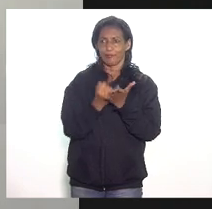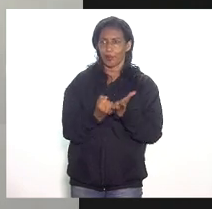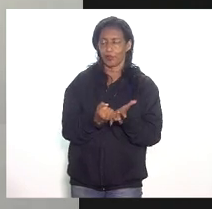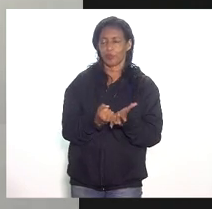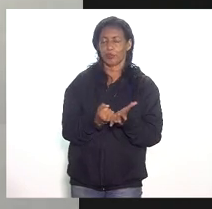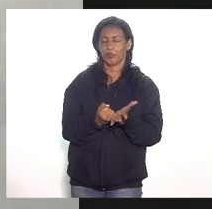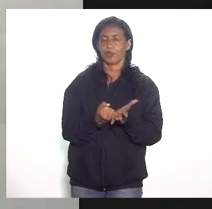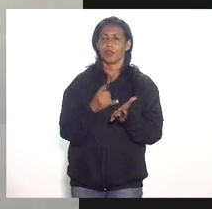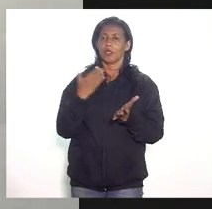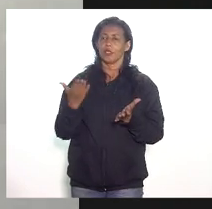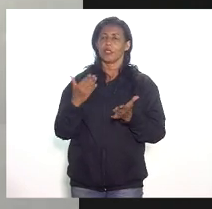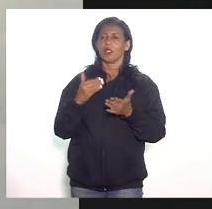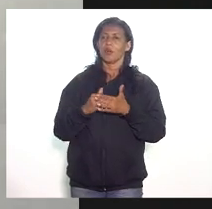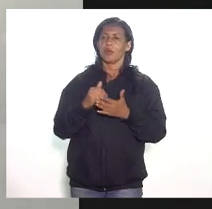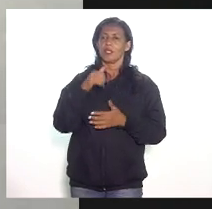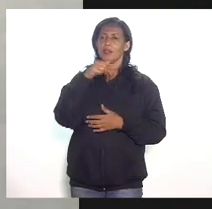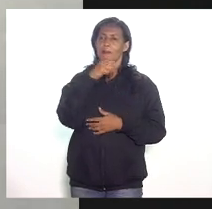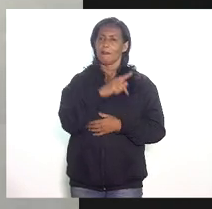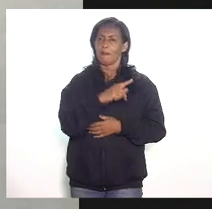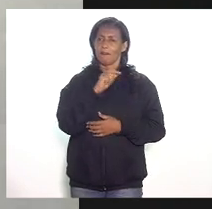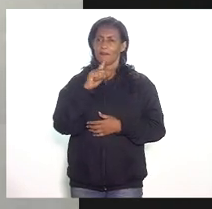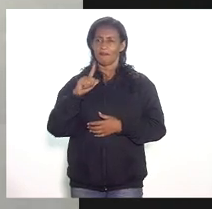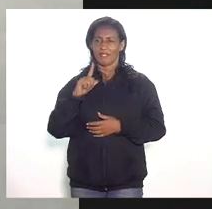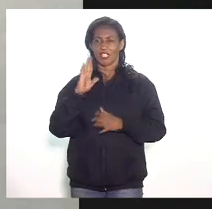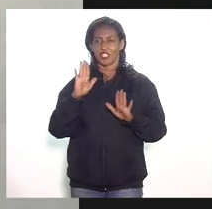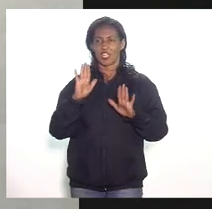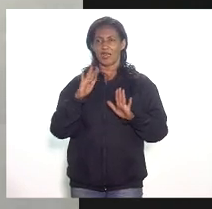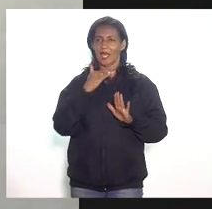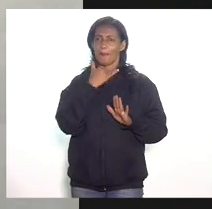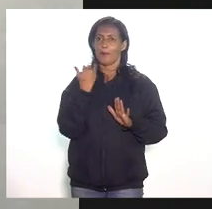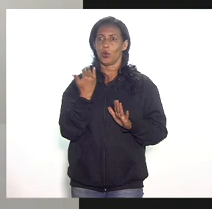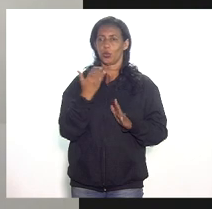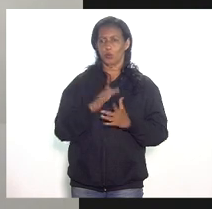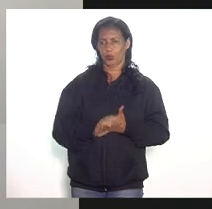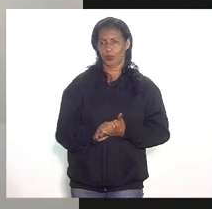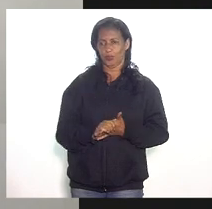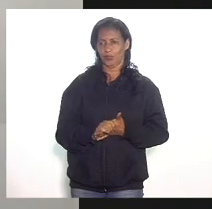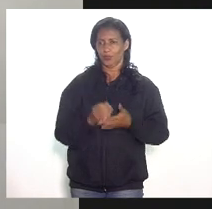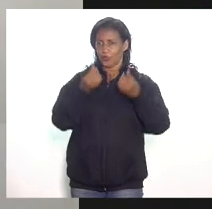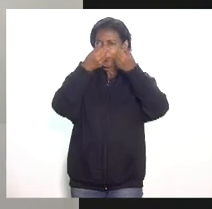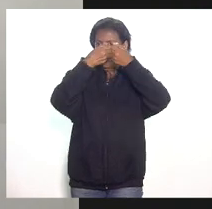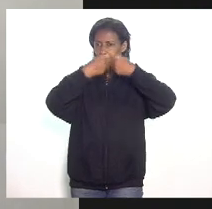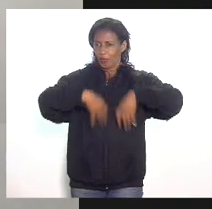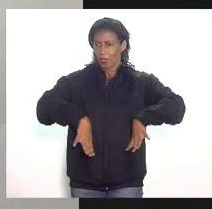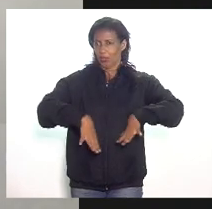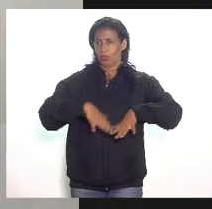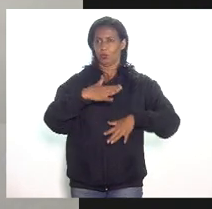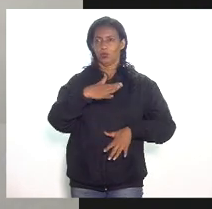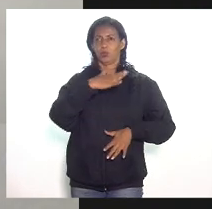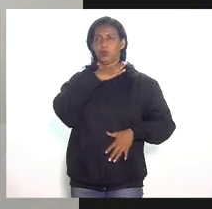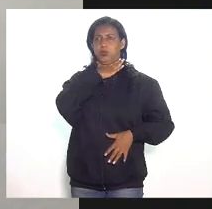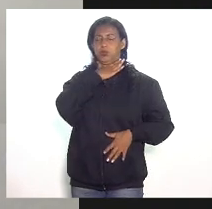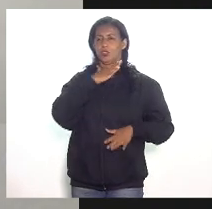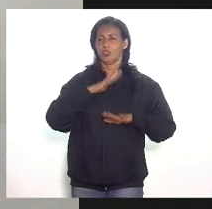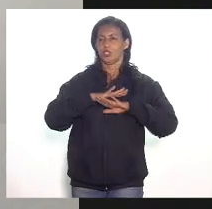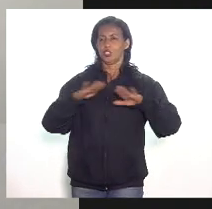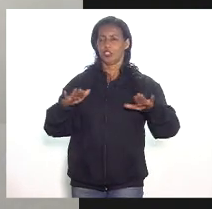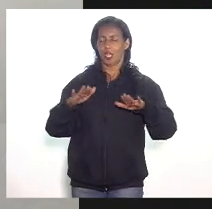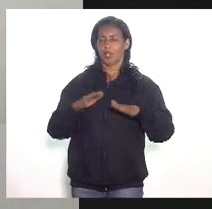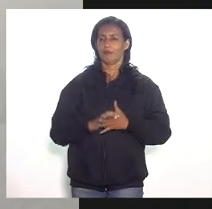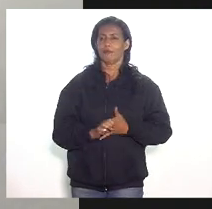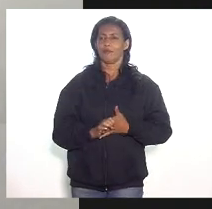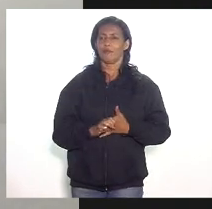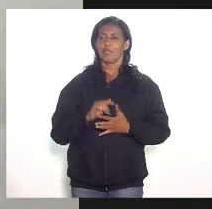PL ele já nasce morto, então a iniciativa mais adequada para ele seria